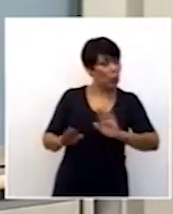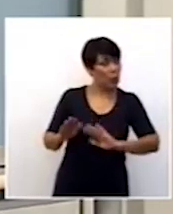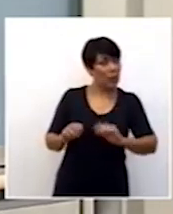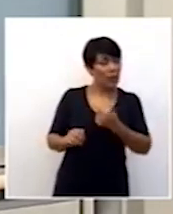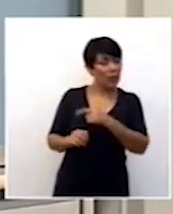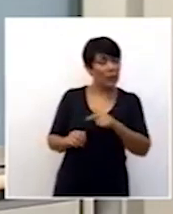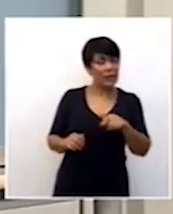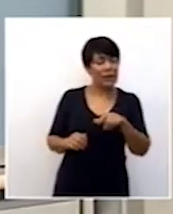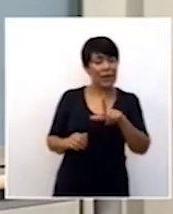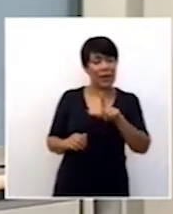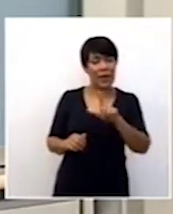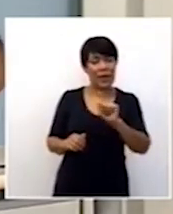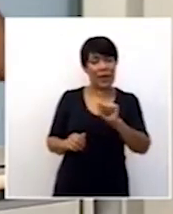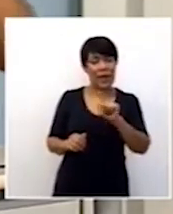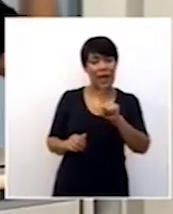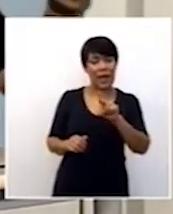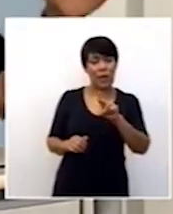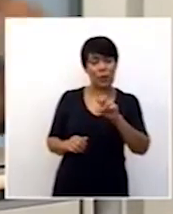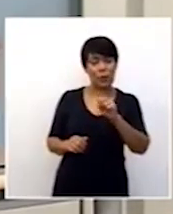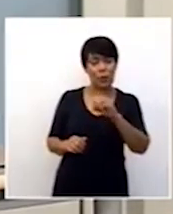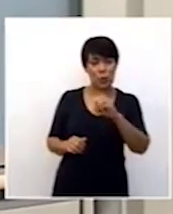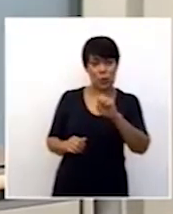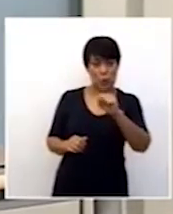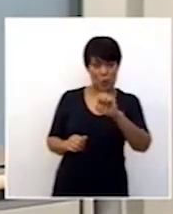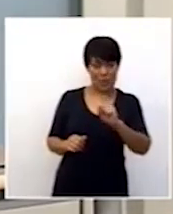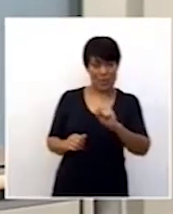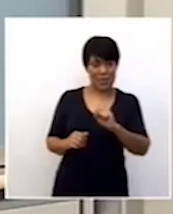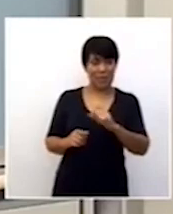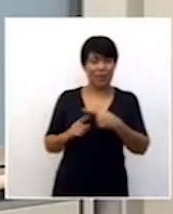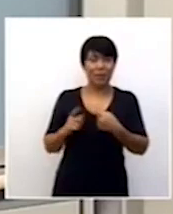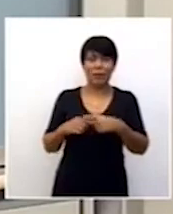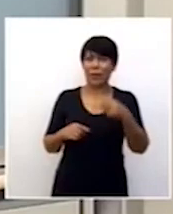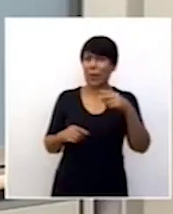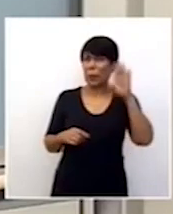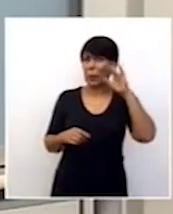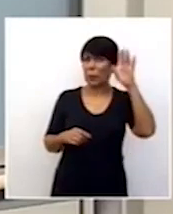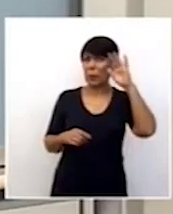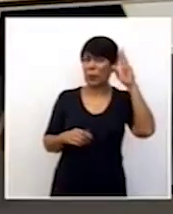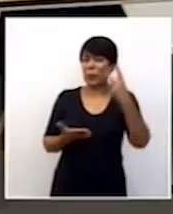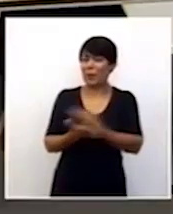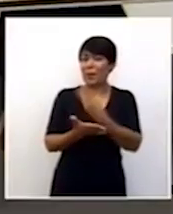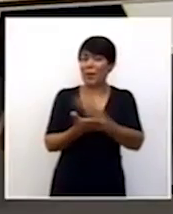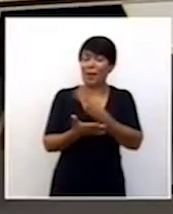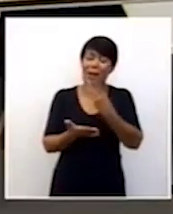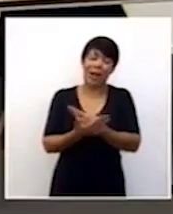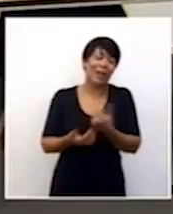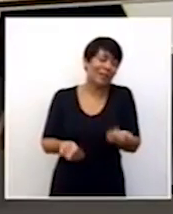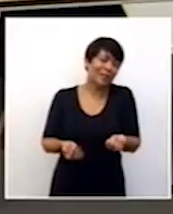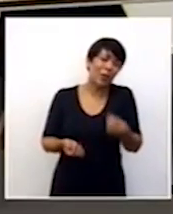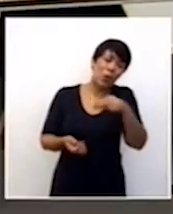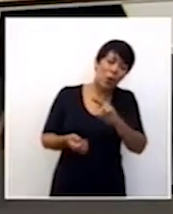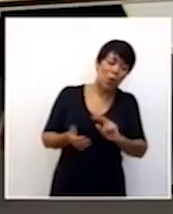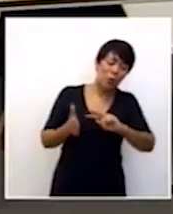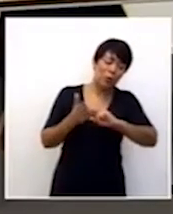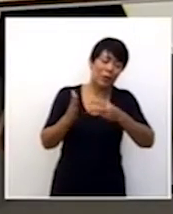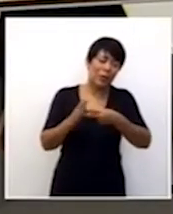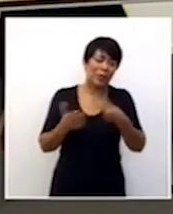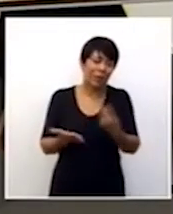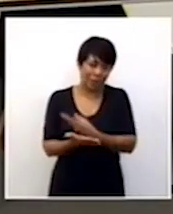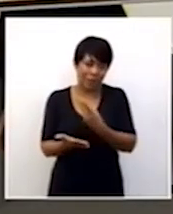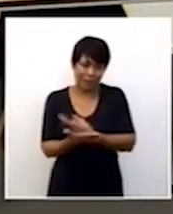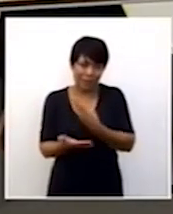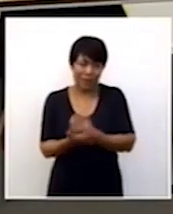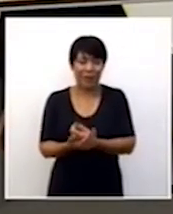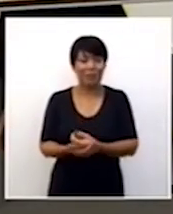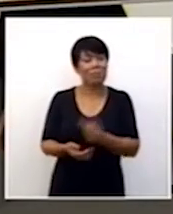alusões maliciosas, para que elas não tenham referências maliciosas. Conotações maliciosas. Conotações maliciosas. Olha, palavras